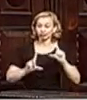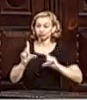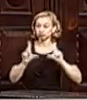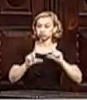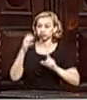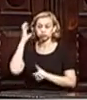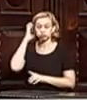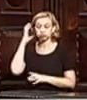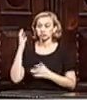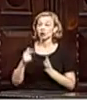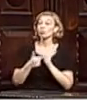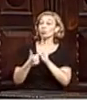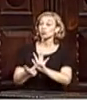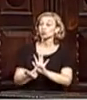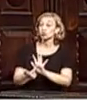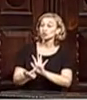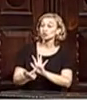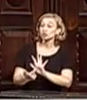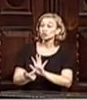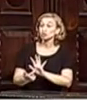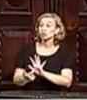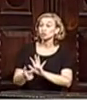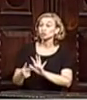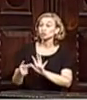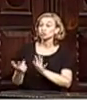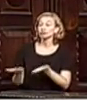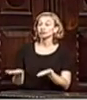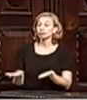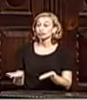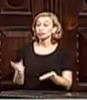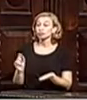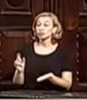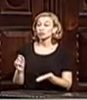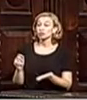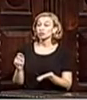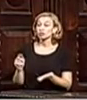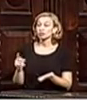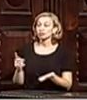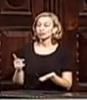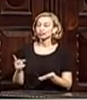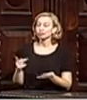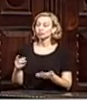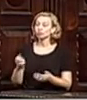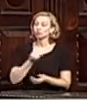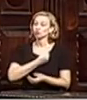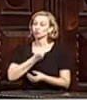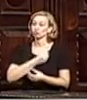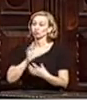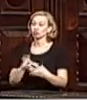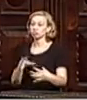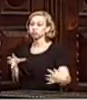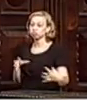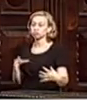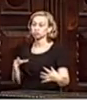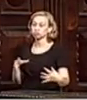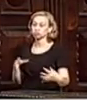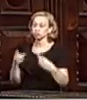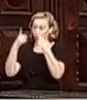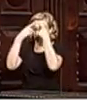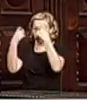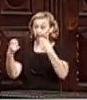Janeiro mostram um recrudescimento da violência em nosso estado galopante. E